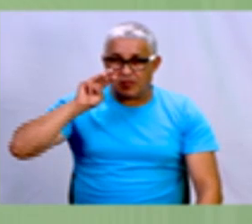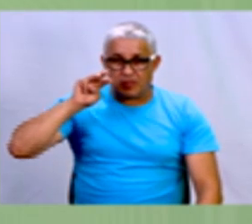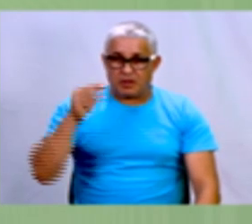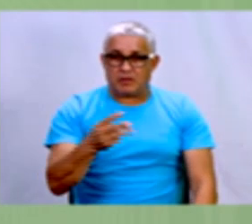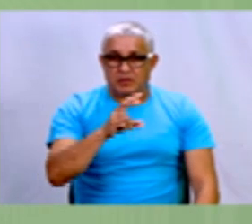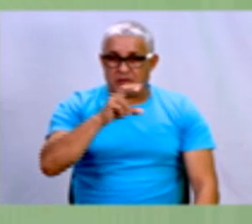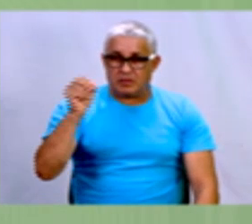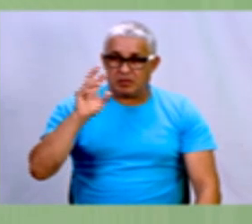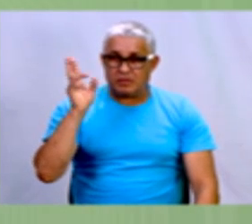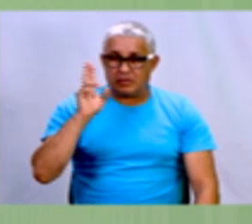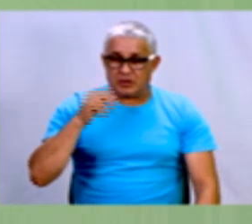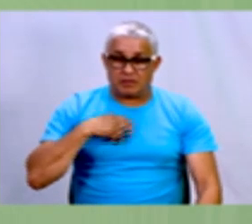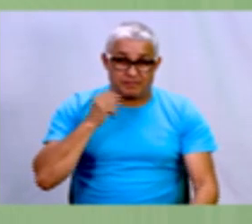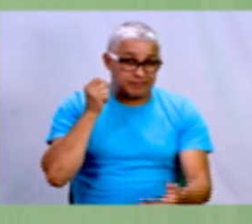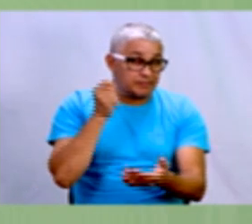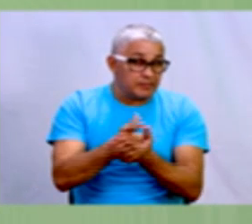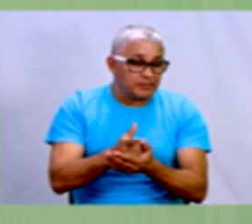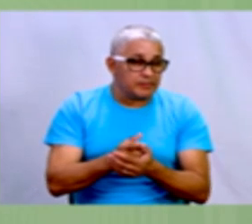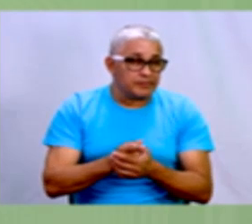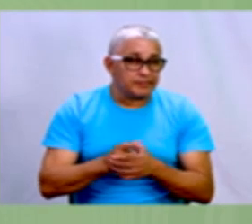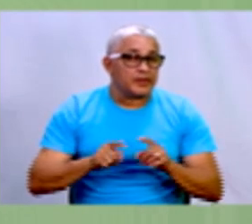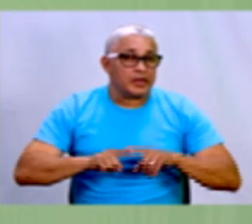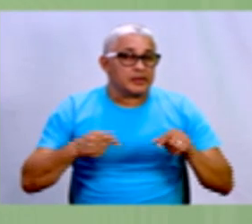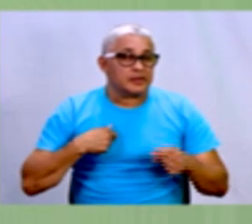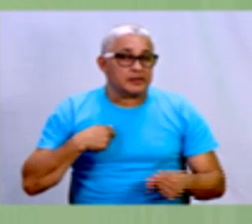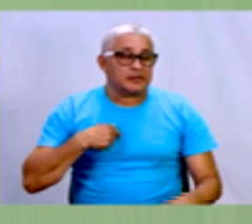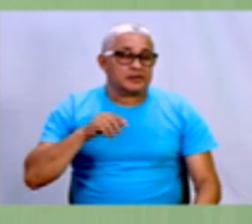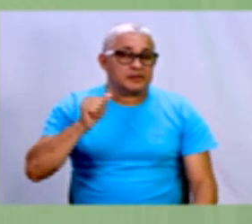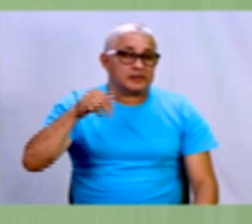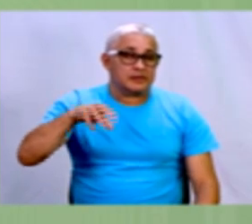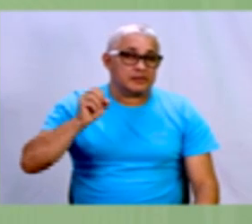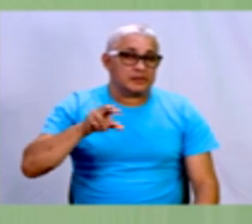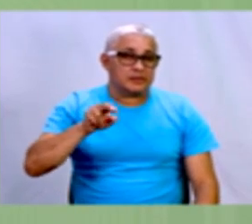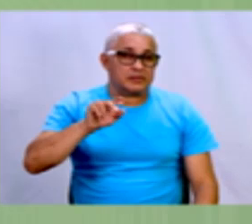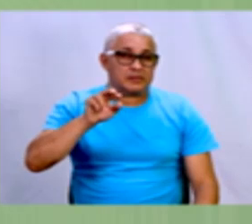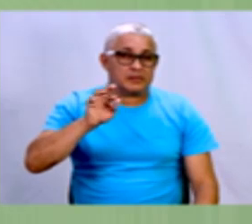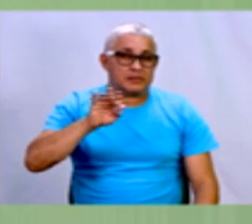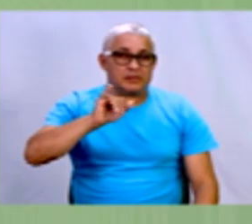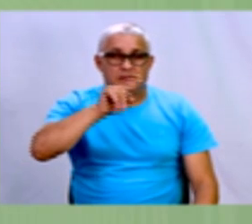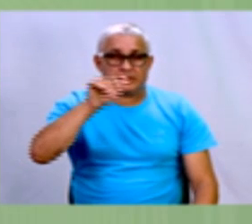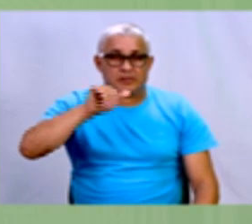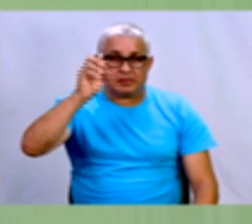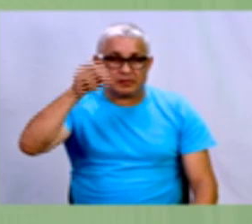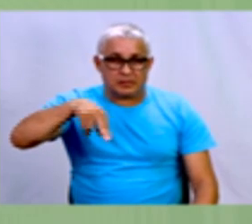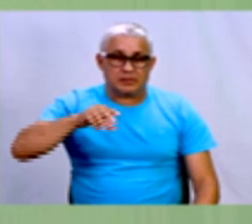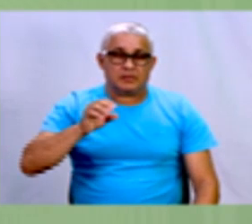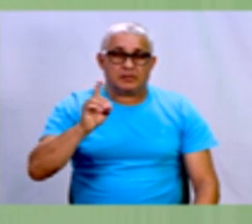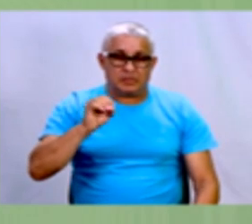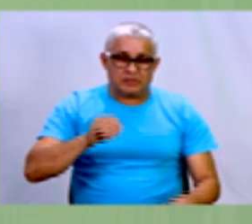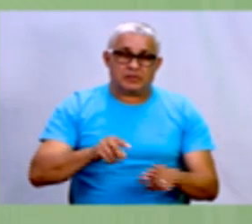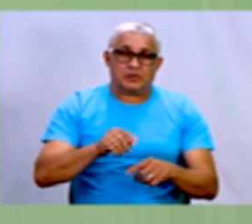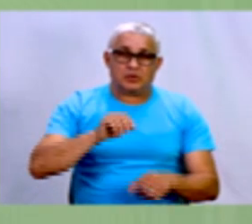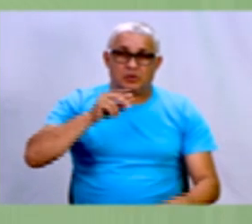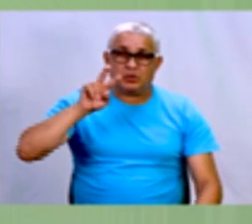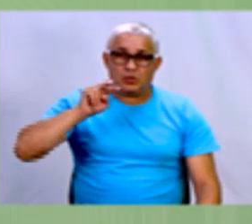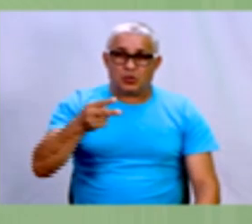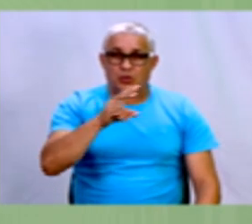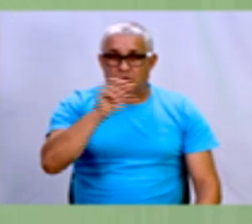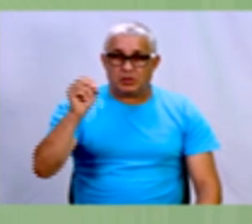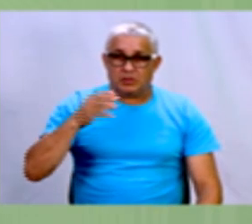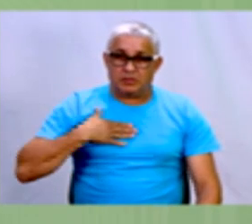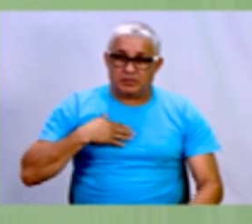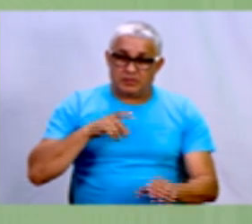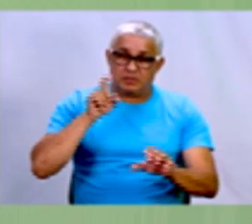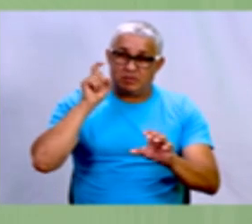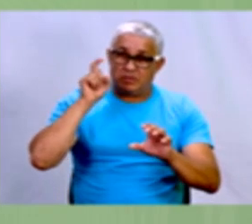R$3.500. Eu estou pagando R$3.500, só que eu só estou amortizando 2.500 da minha dívida. O resto é juros, ok? Aí a